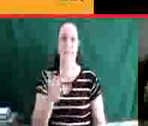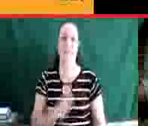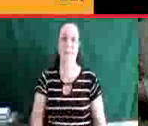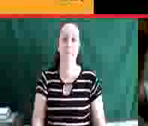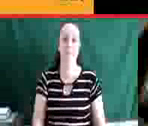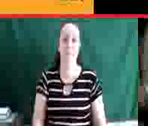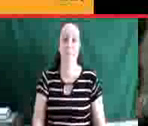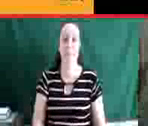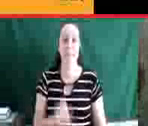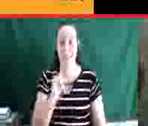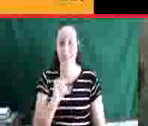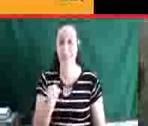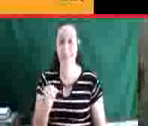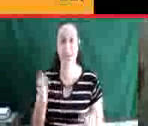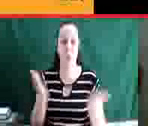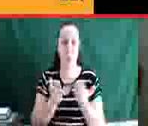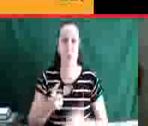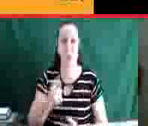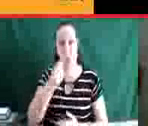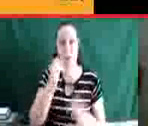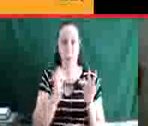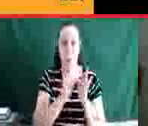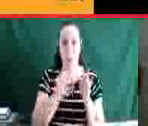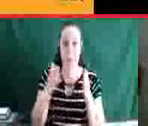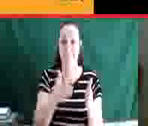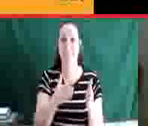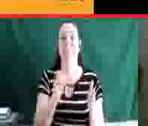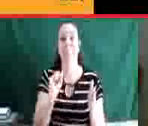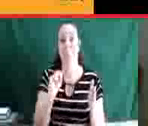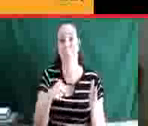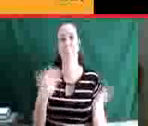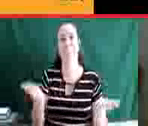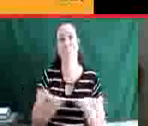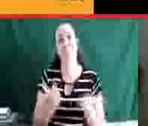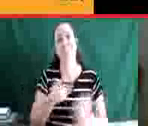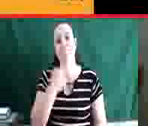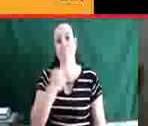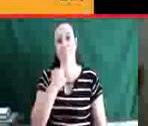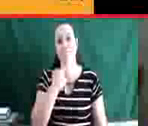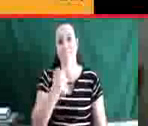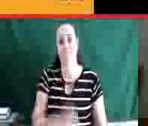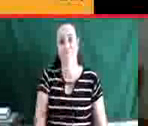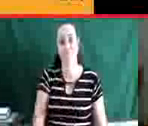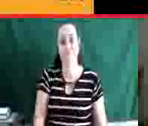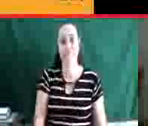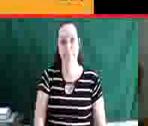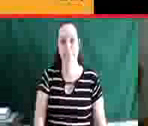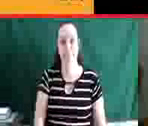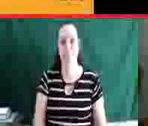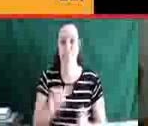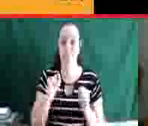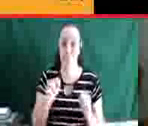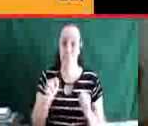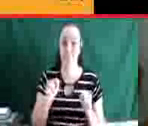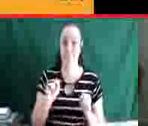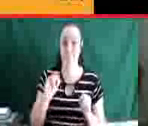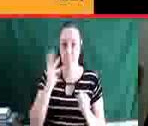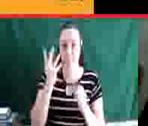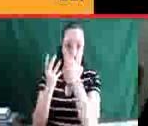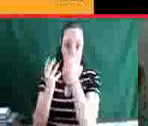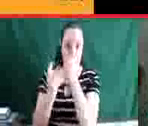É justamente ele quem terá a informação dos IPs do servidor web e de e-mail da Patrícia. Esse também será um servidor